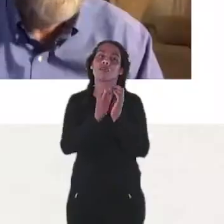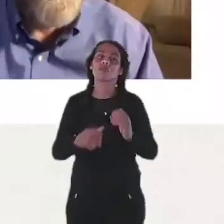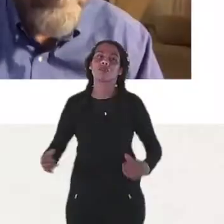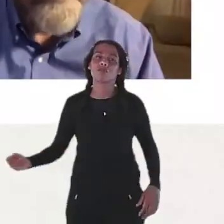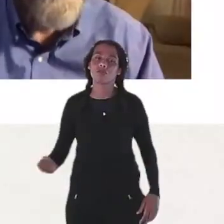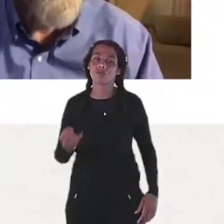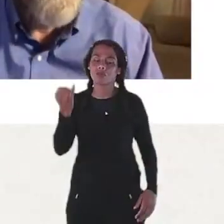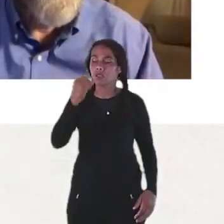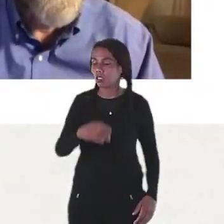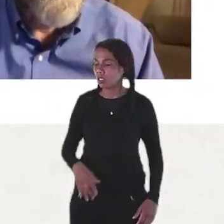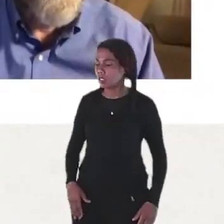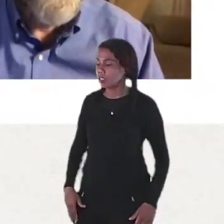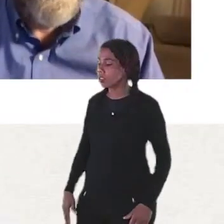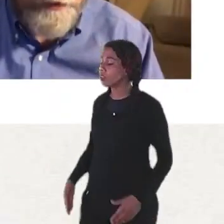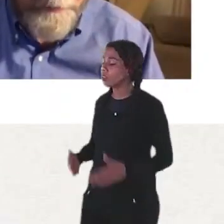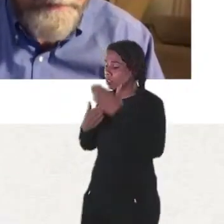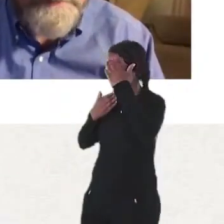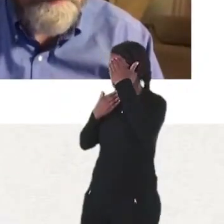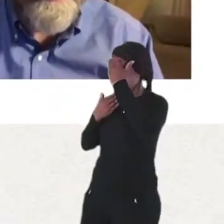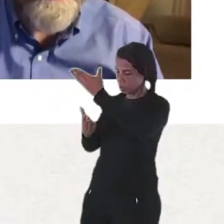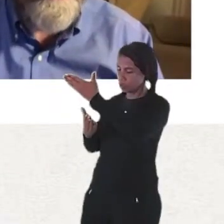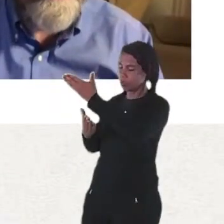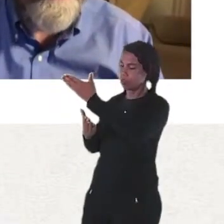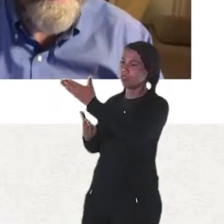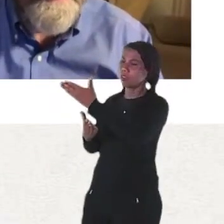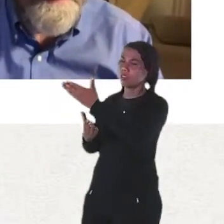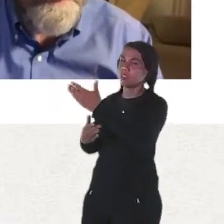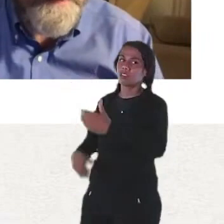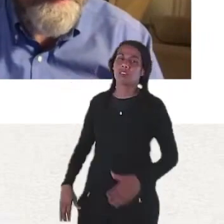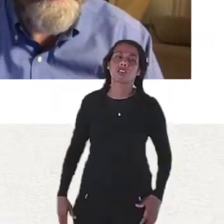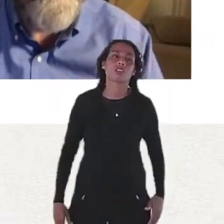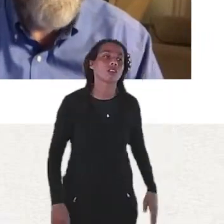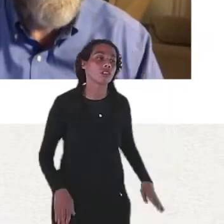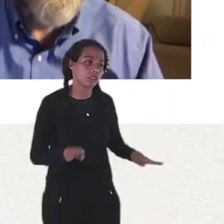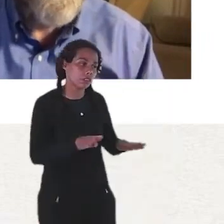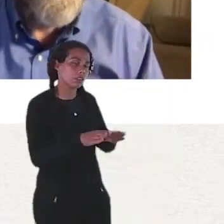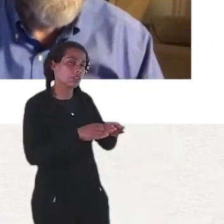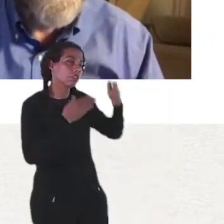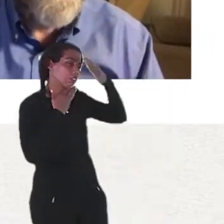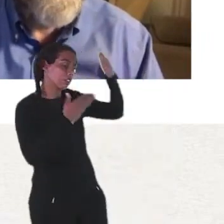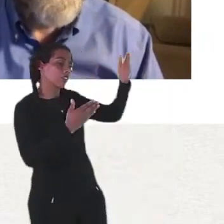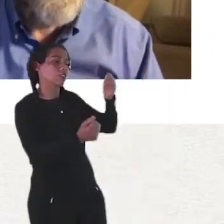Miguel, muito obrigado. Muito obrigado, como sempre, Afonso. Um grande abraço. Igual.